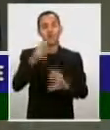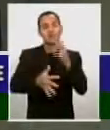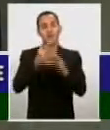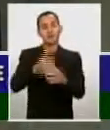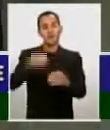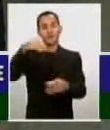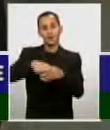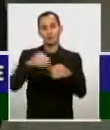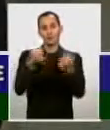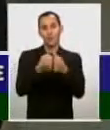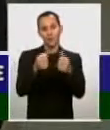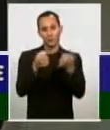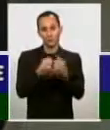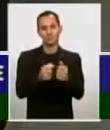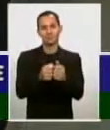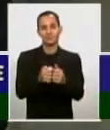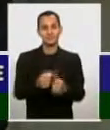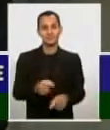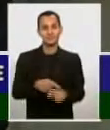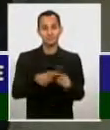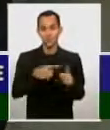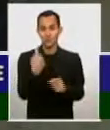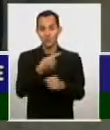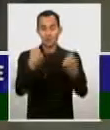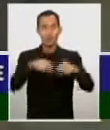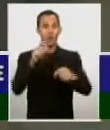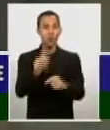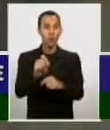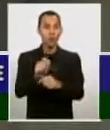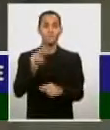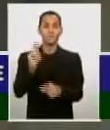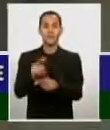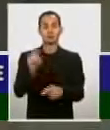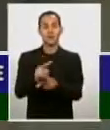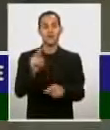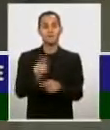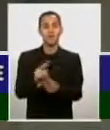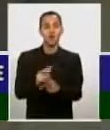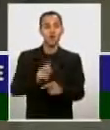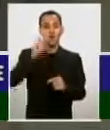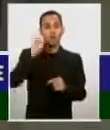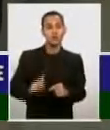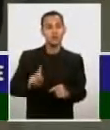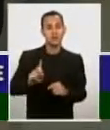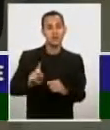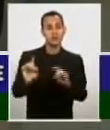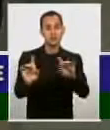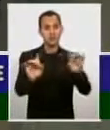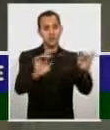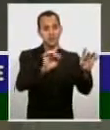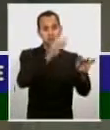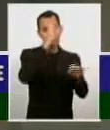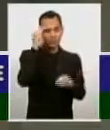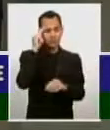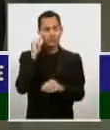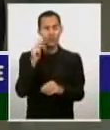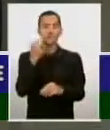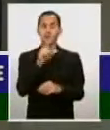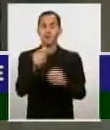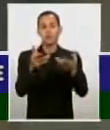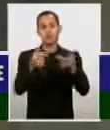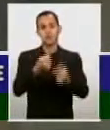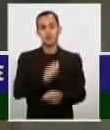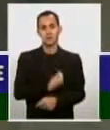dentro do transporte coletivo. E nós precisamos preservar o direito das pessoas à qualidade de